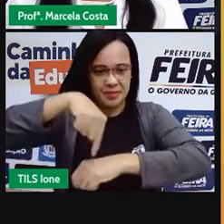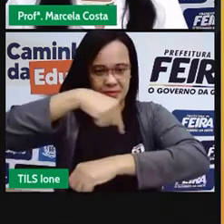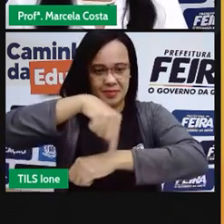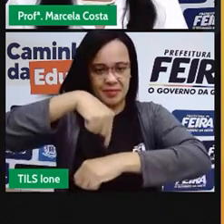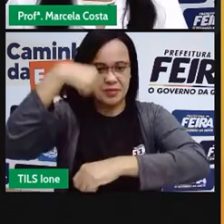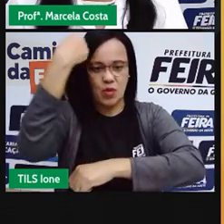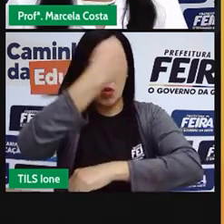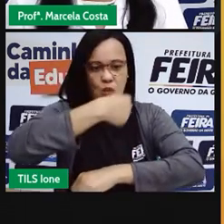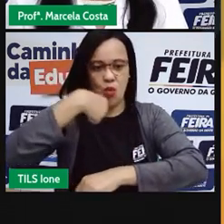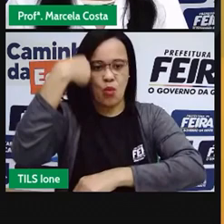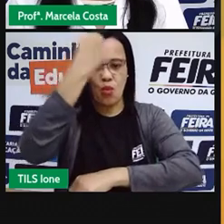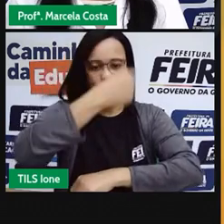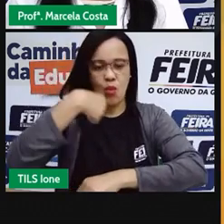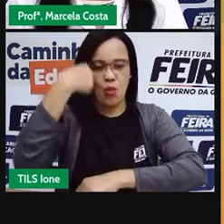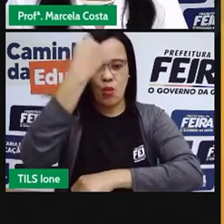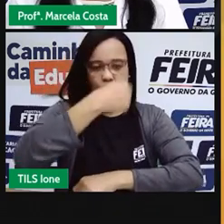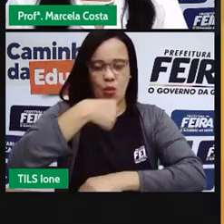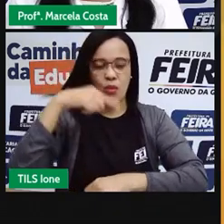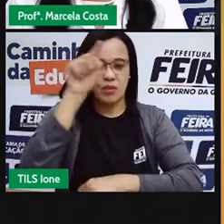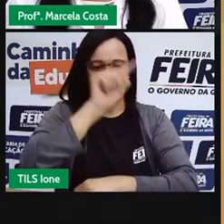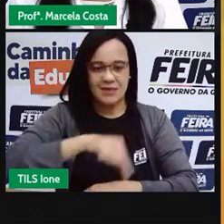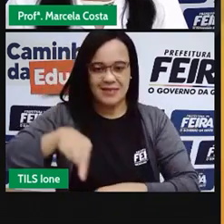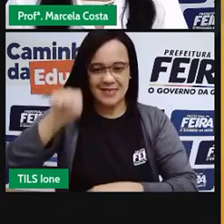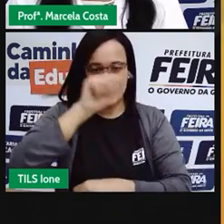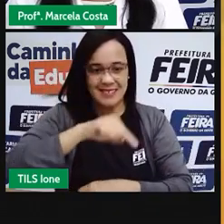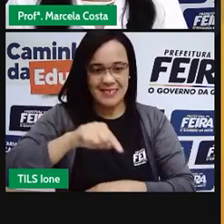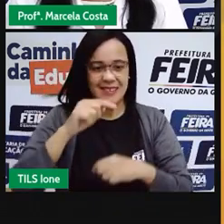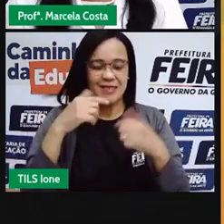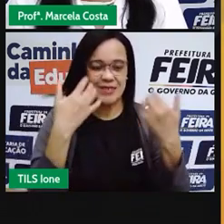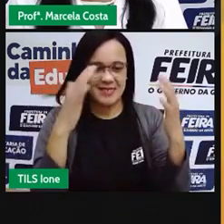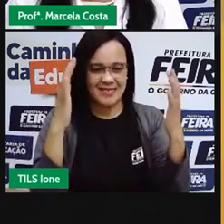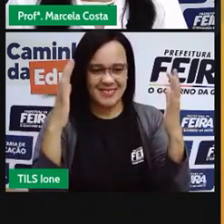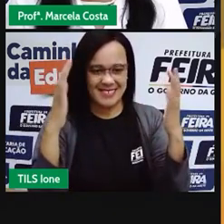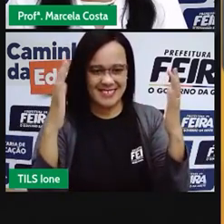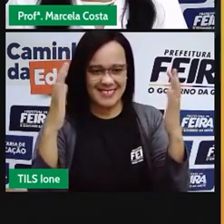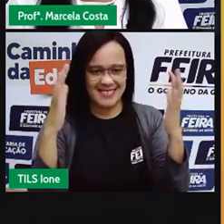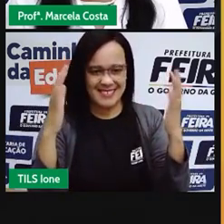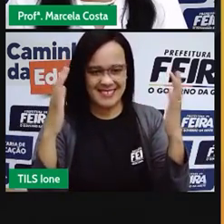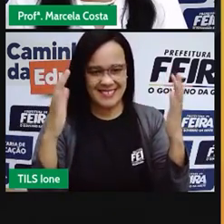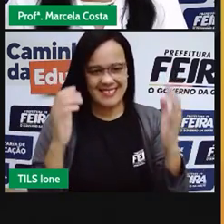relógio tem o formato de um círculo. Tá vendo?